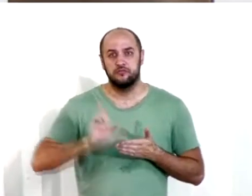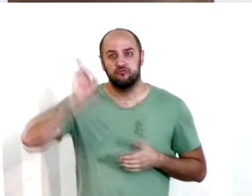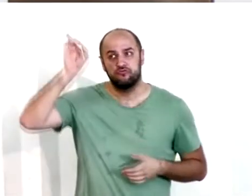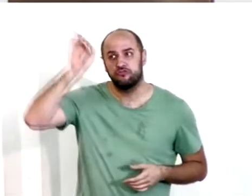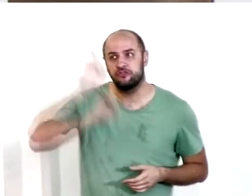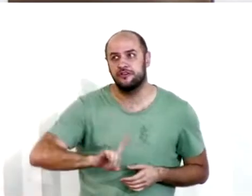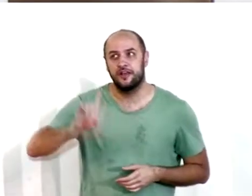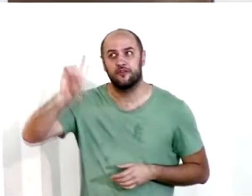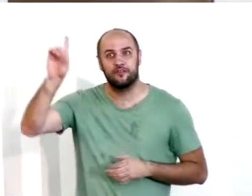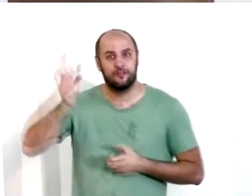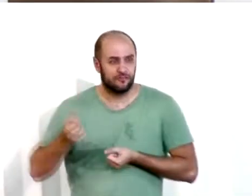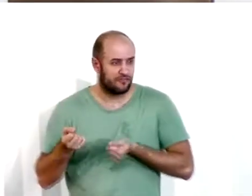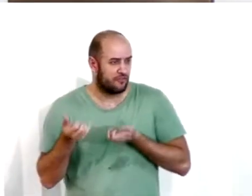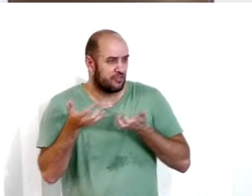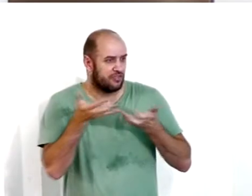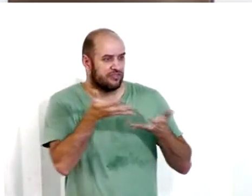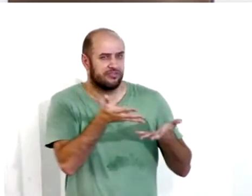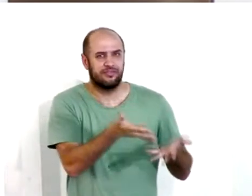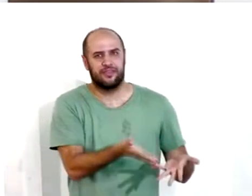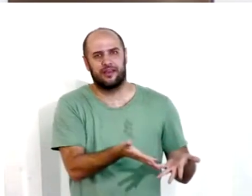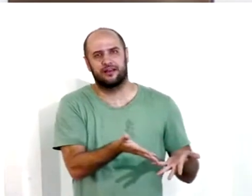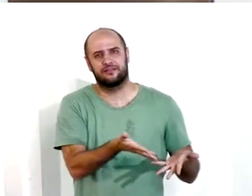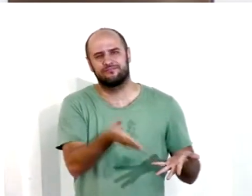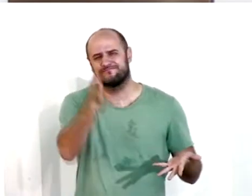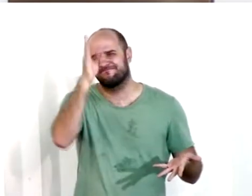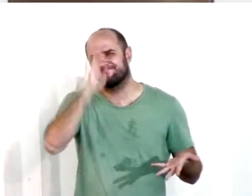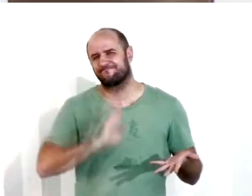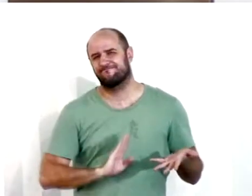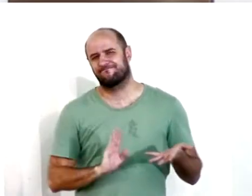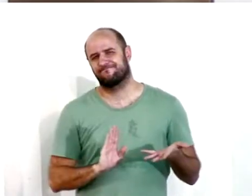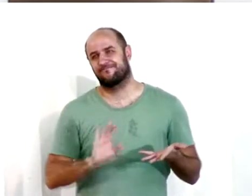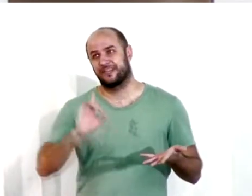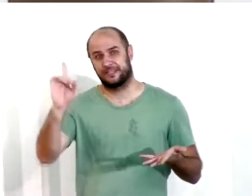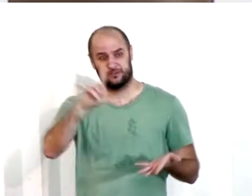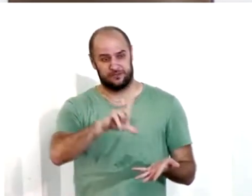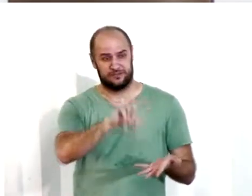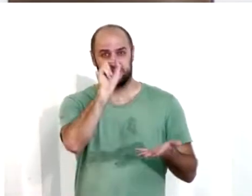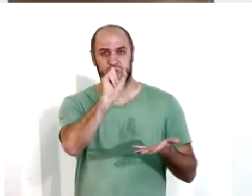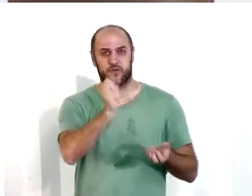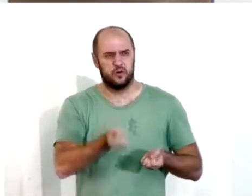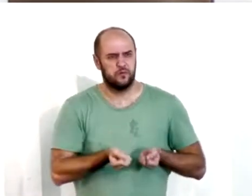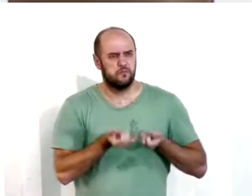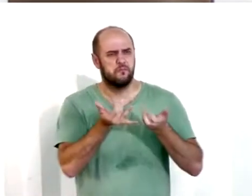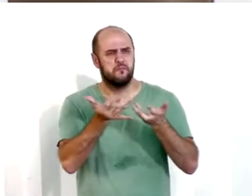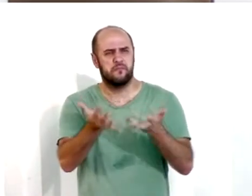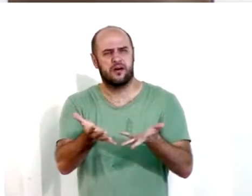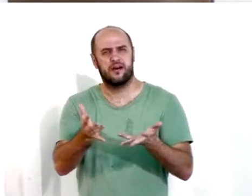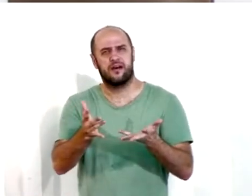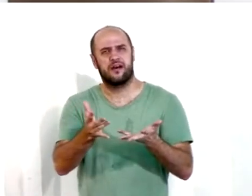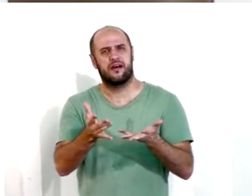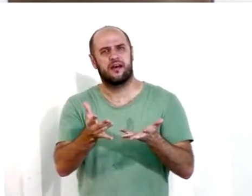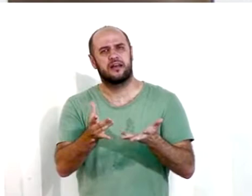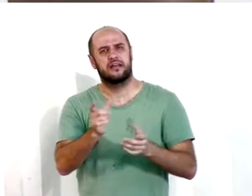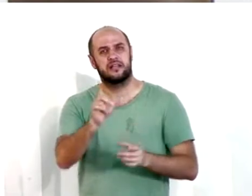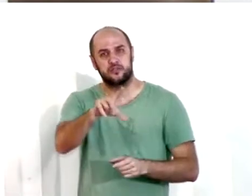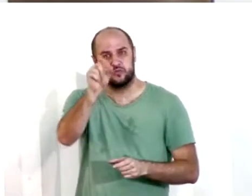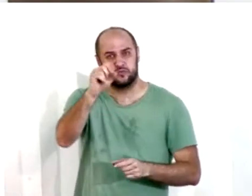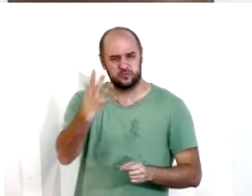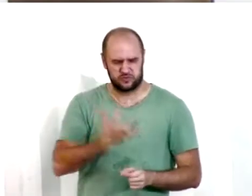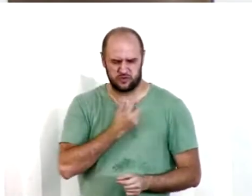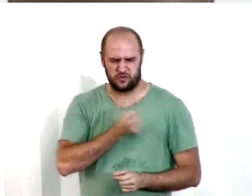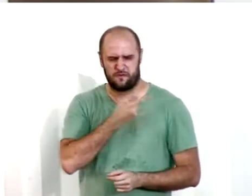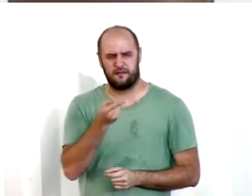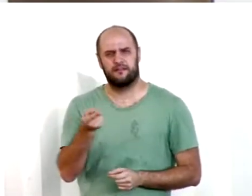bênçãos correspondentes à salvação em Cristo Jesus. Os escolhidos de Deus, predestinados para a salvação, são